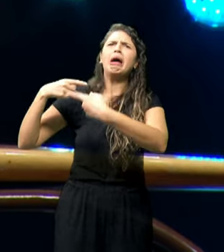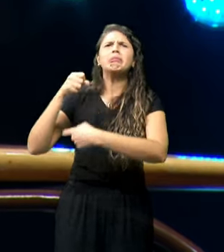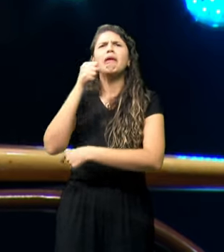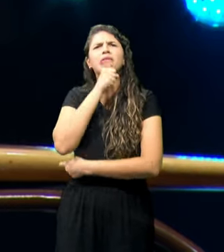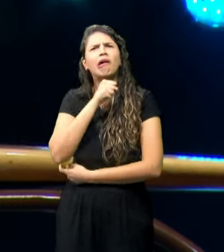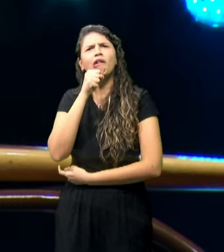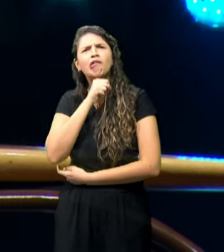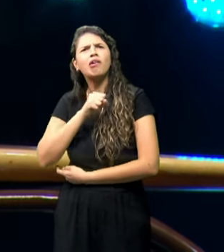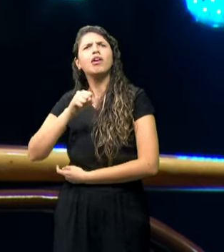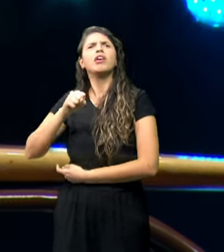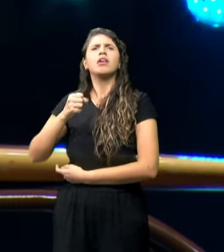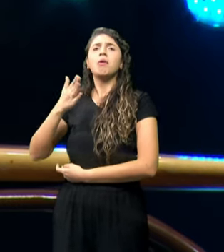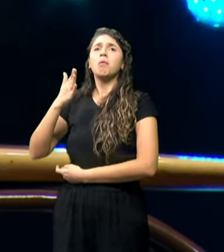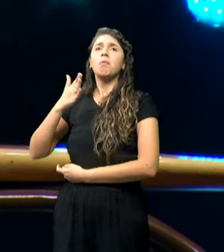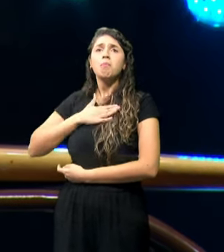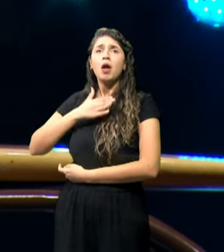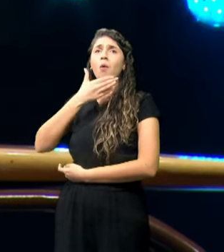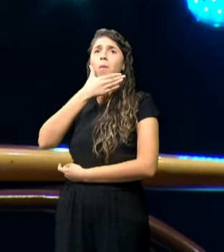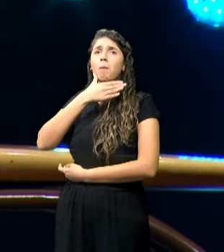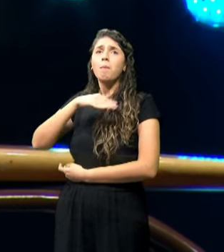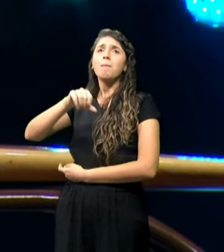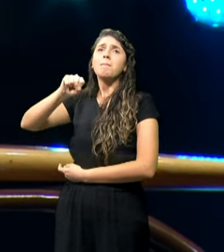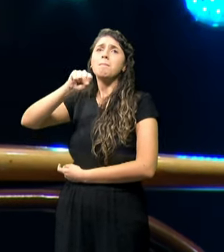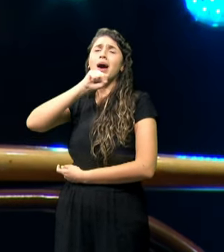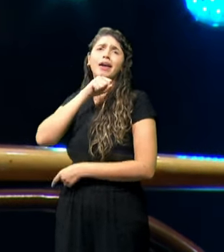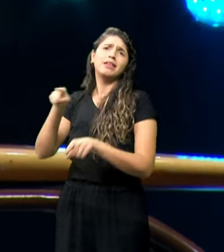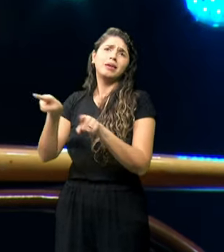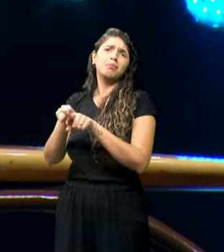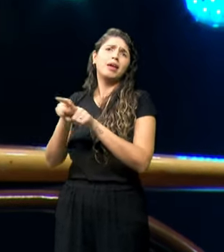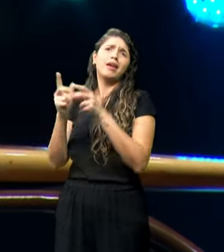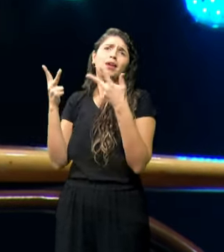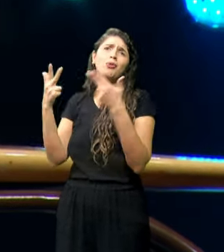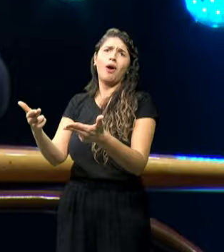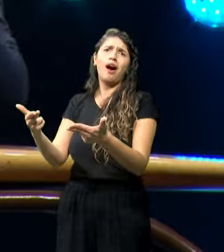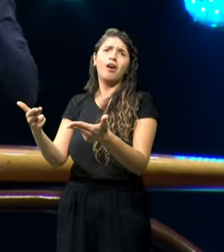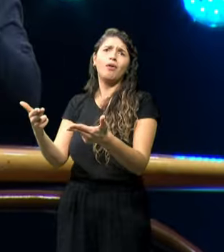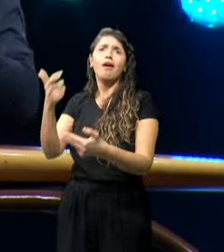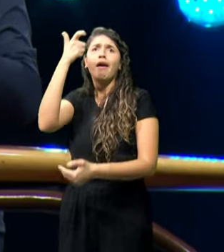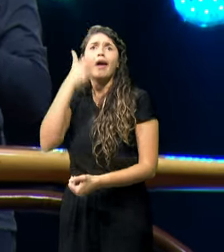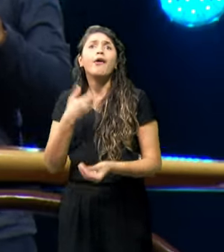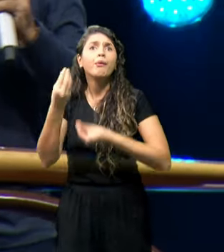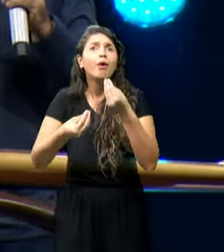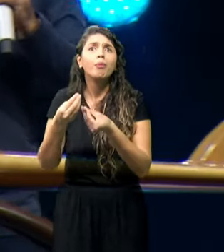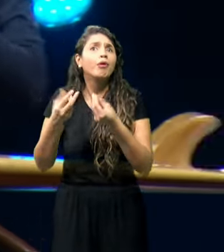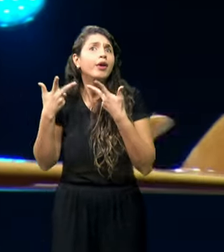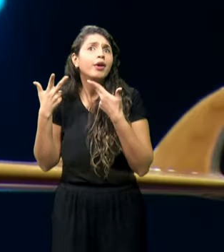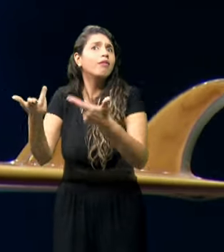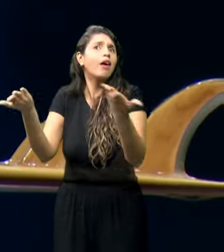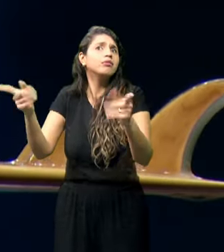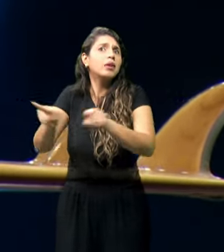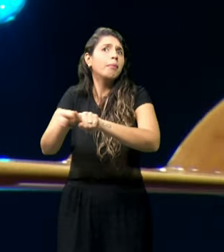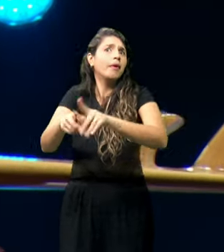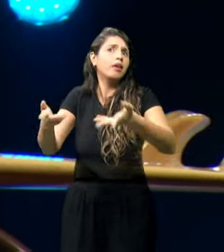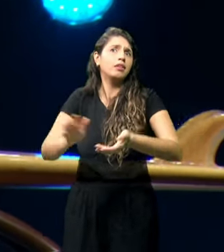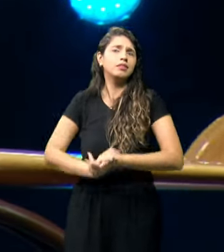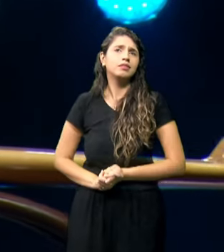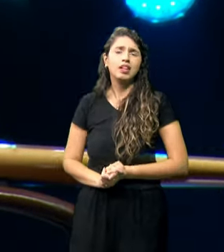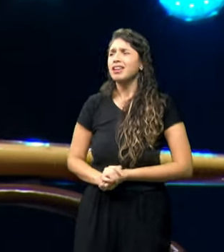para o bisavô, para meu pai. O que é que o senhor quer que eu seja? O senhor não conhece a minha história? O senhor...